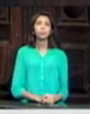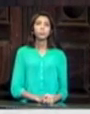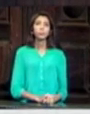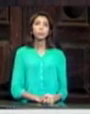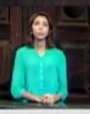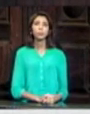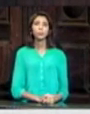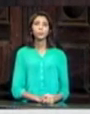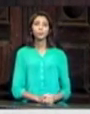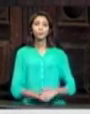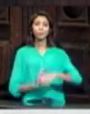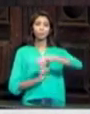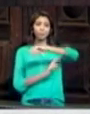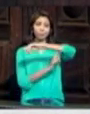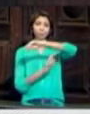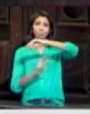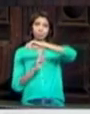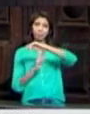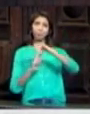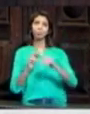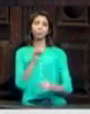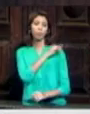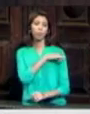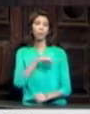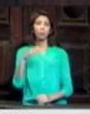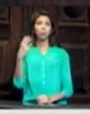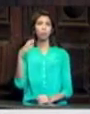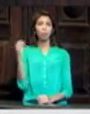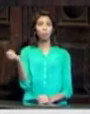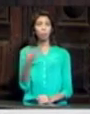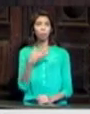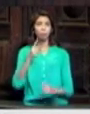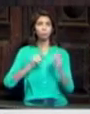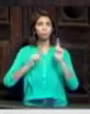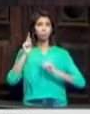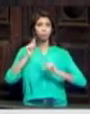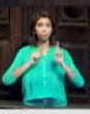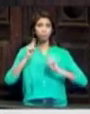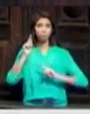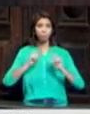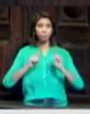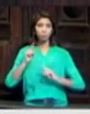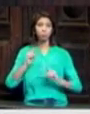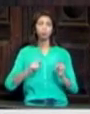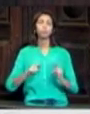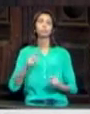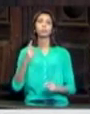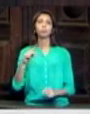a Ponte Rio-Niterói com a nova licitação vencida pela Ponte S.A.